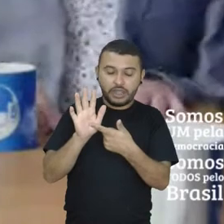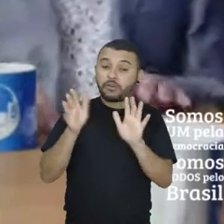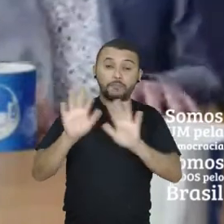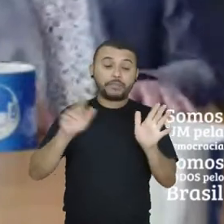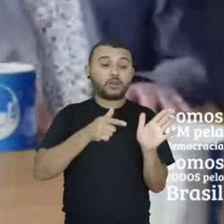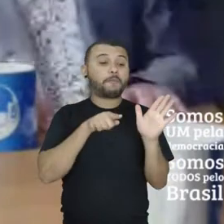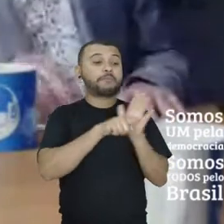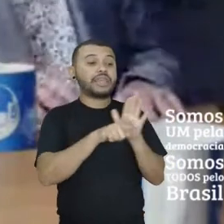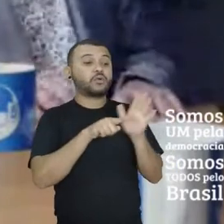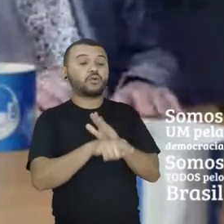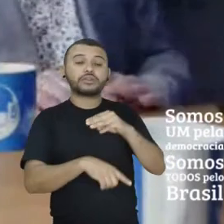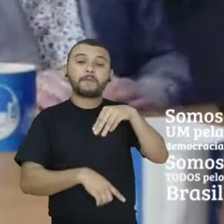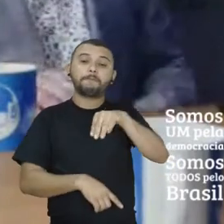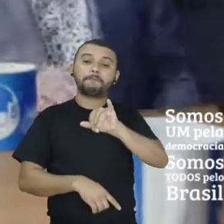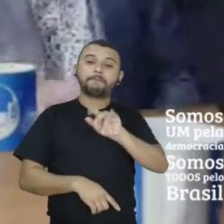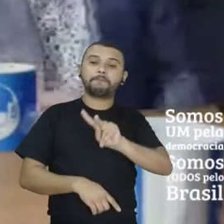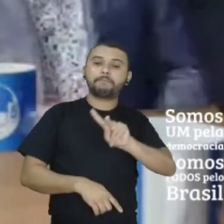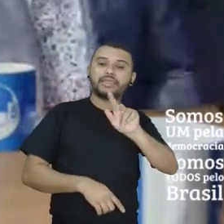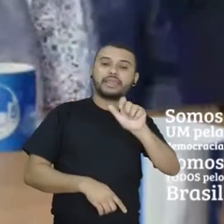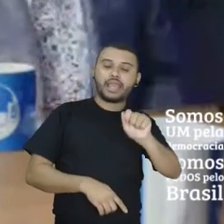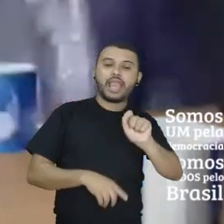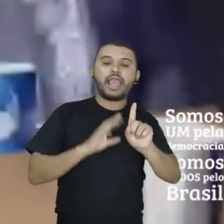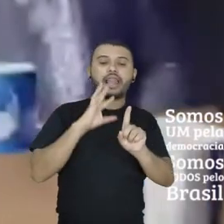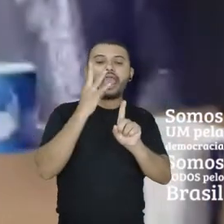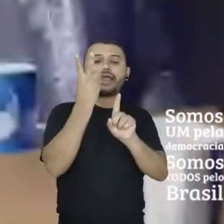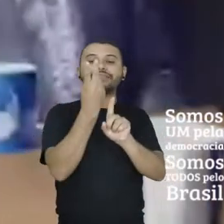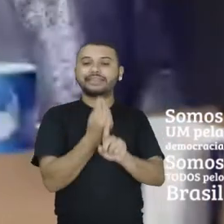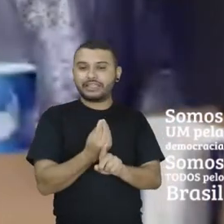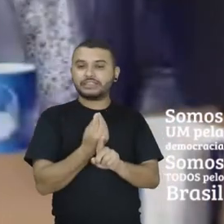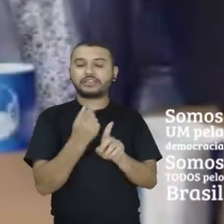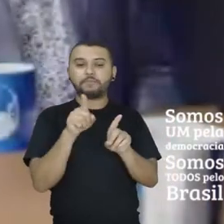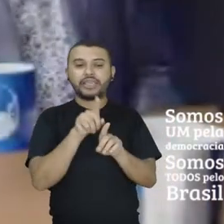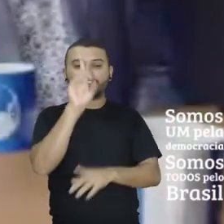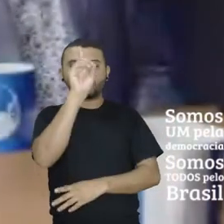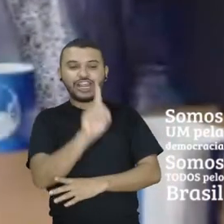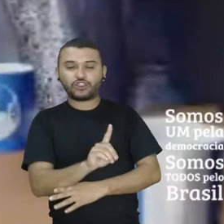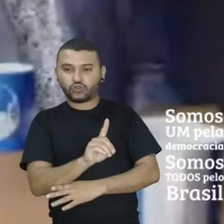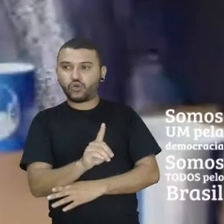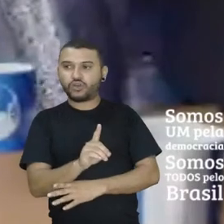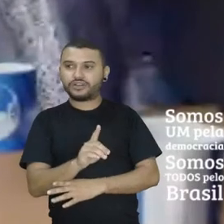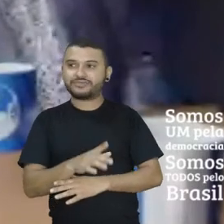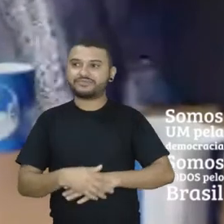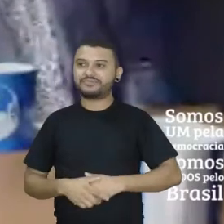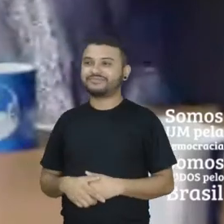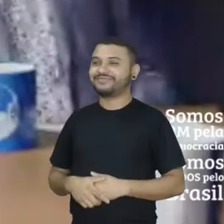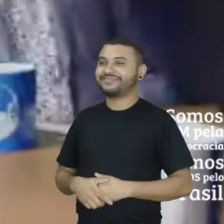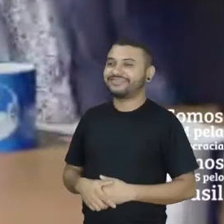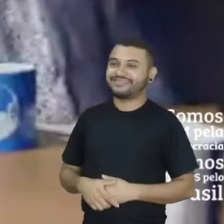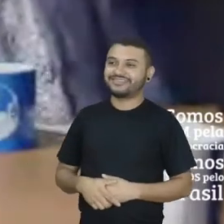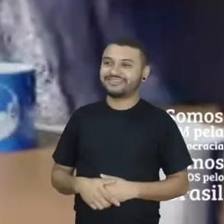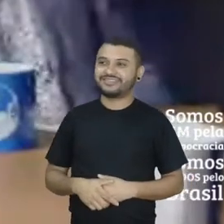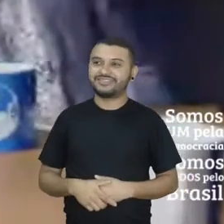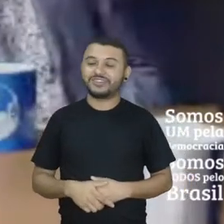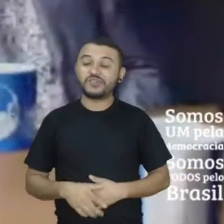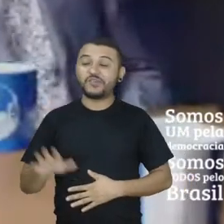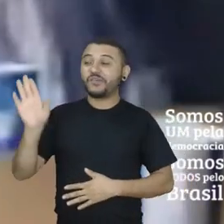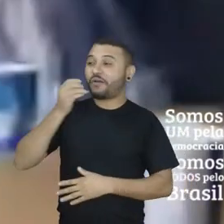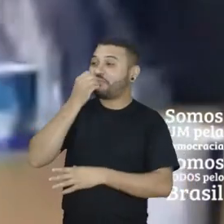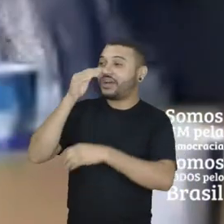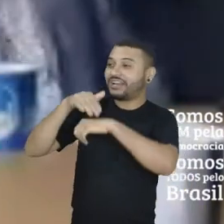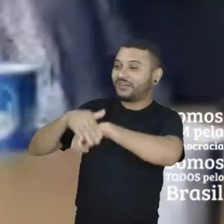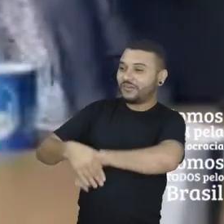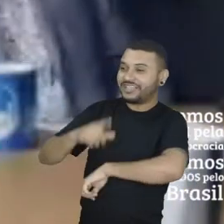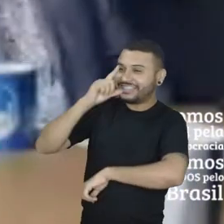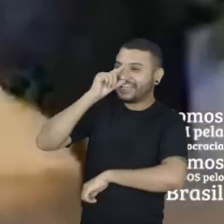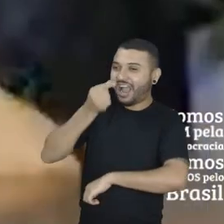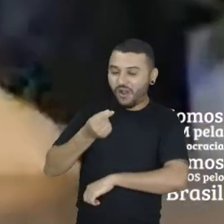nossa querida Mica Lins, atriz e diretora. Ela tem uma pergunta. Boa noite, candidato à vice-presidência,